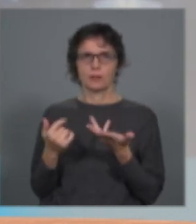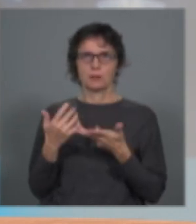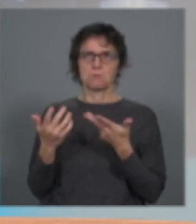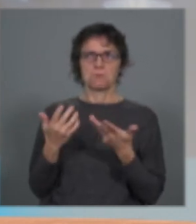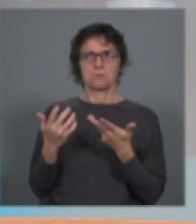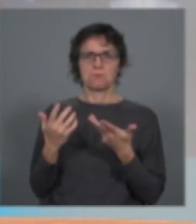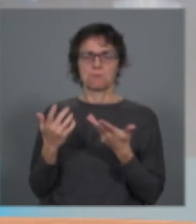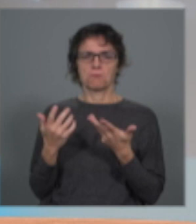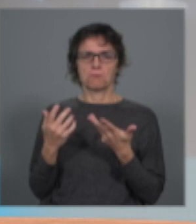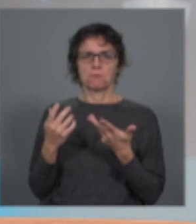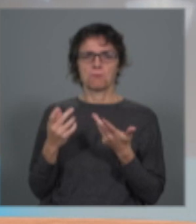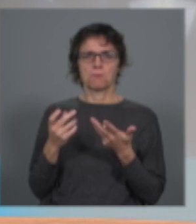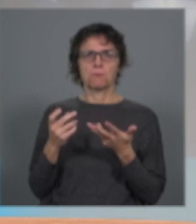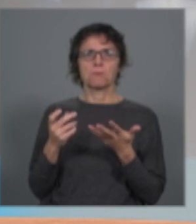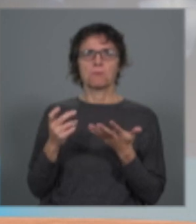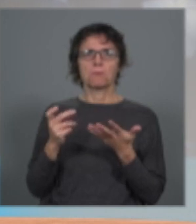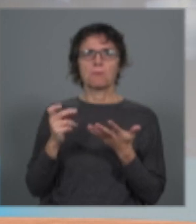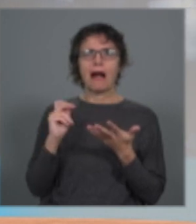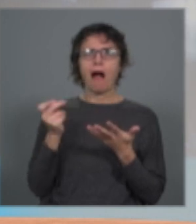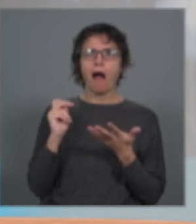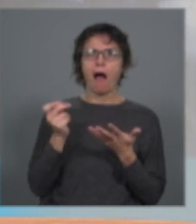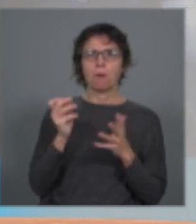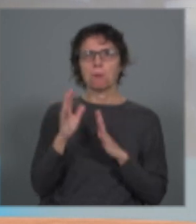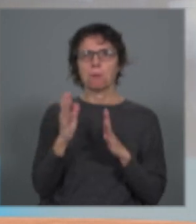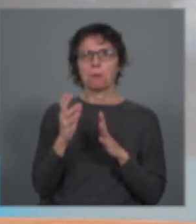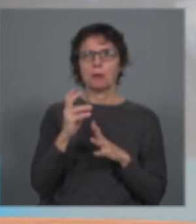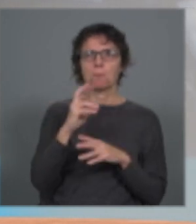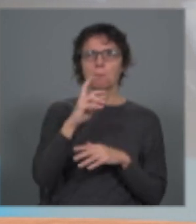grandeza, perto de 3.000, mas o famoso mito